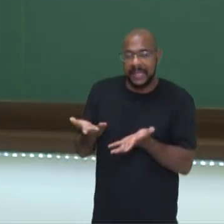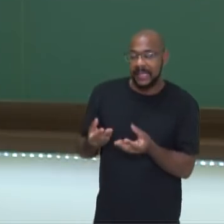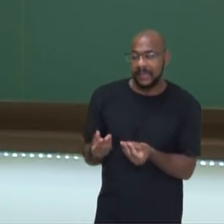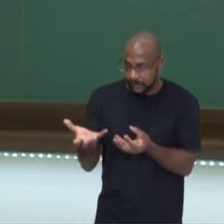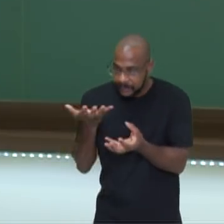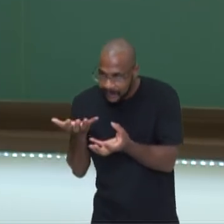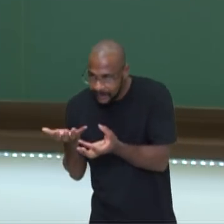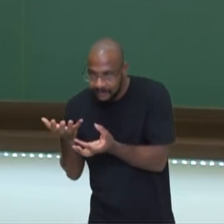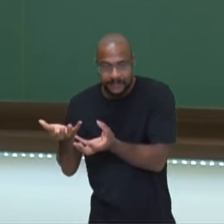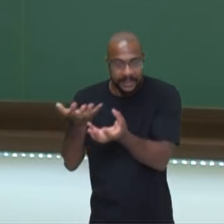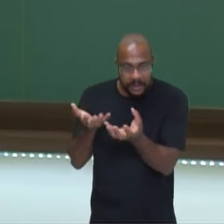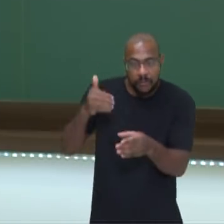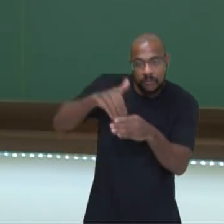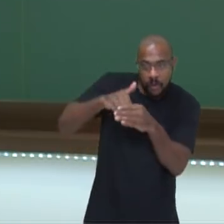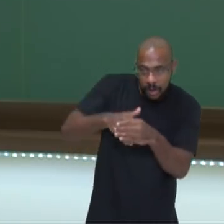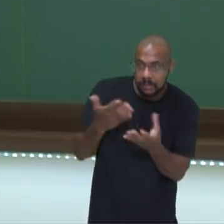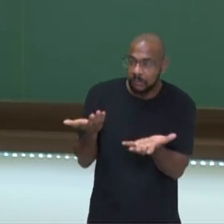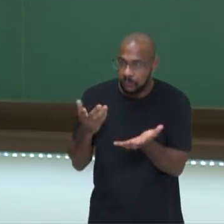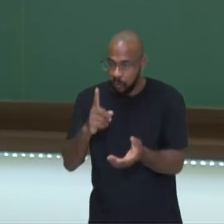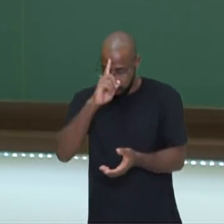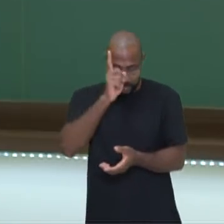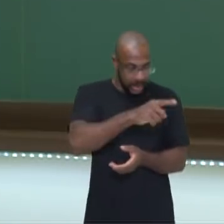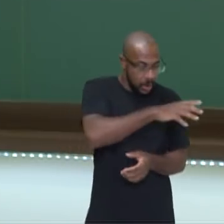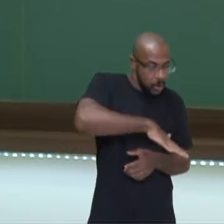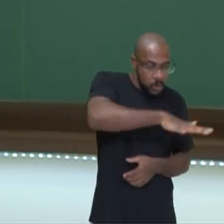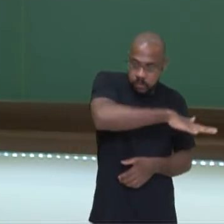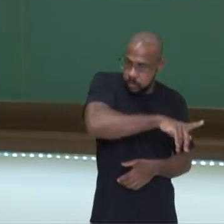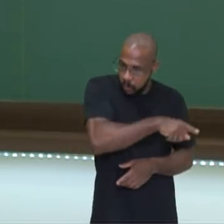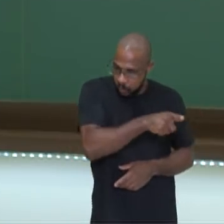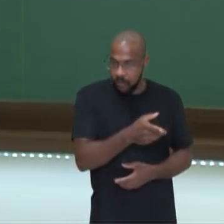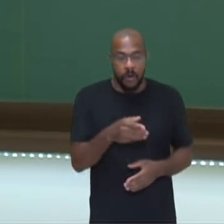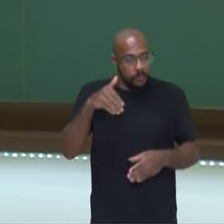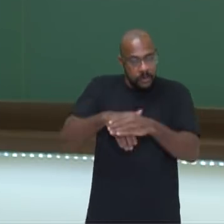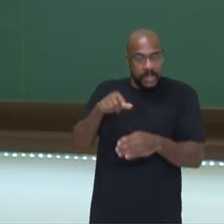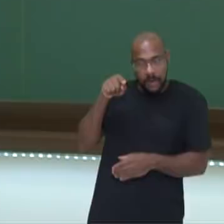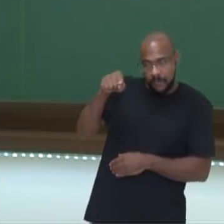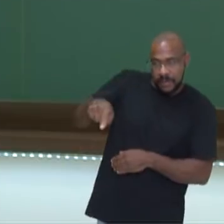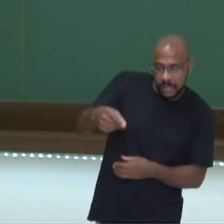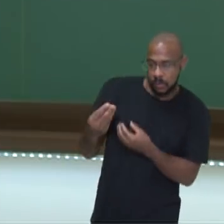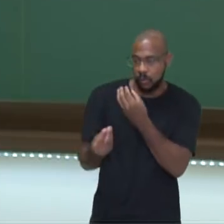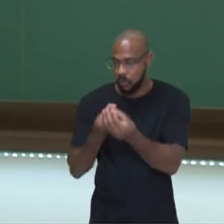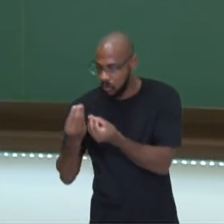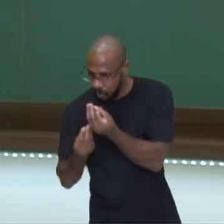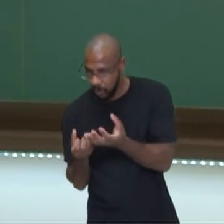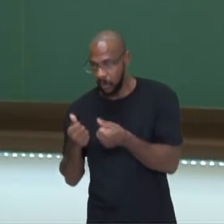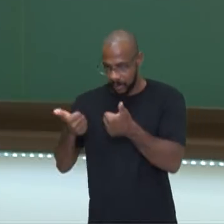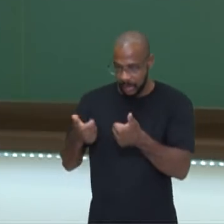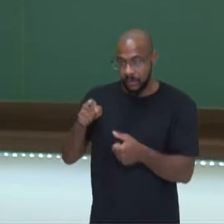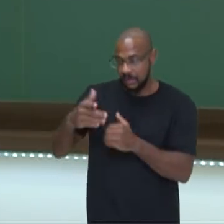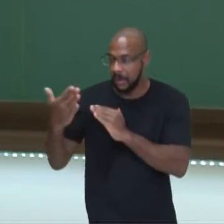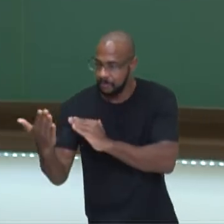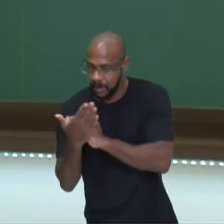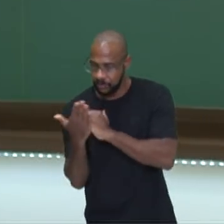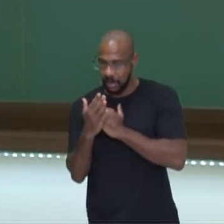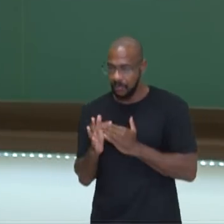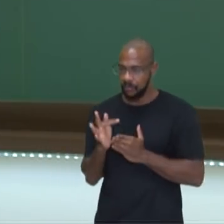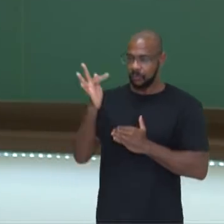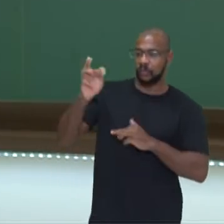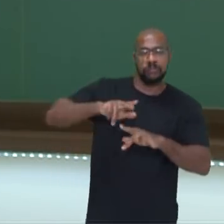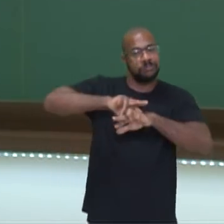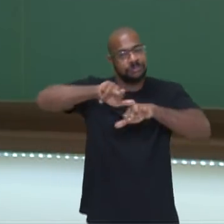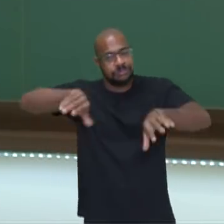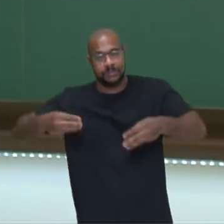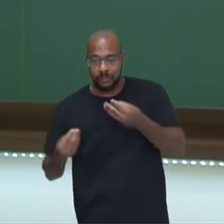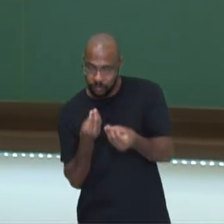ofereciam apoio político ao presidente. Então lembra as oligarquias dos deputados e senadores? Então eles recebiam votos dos